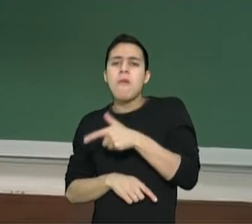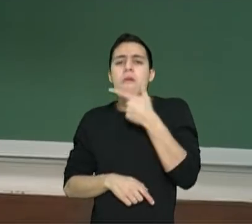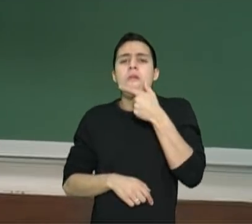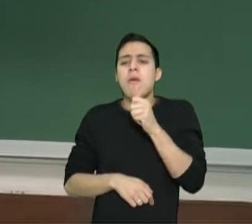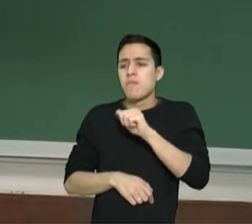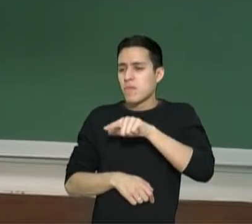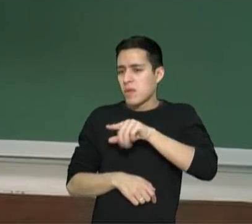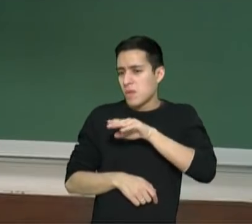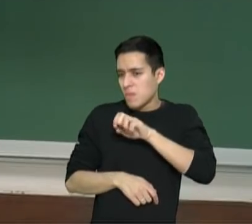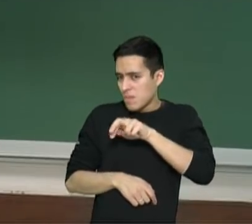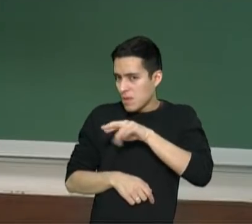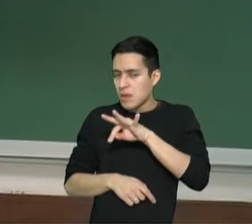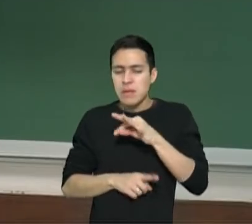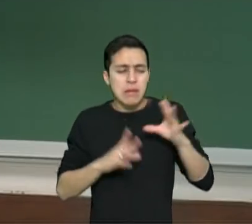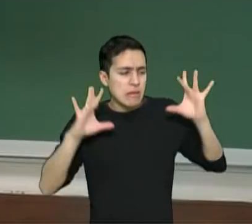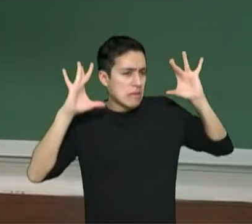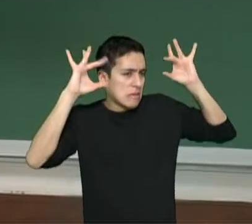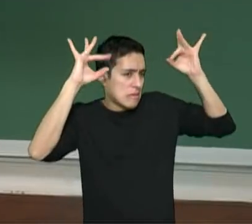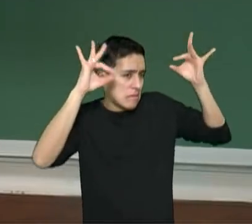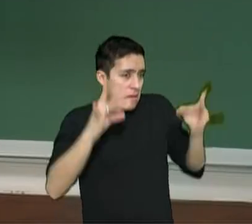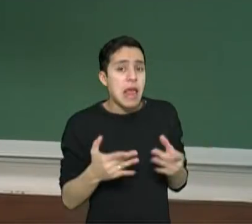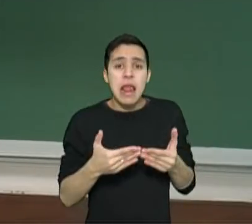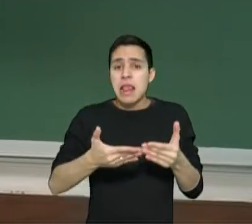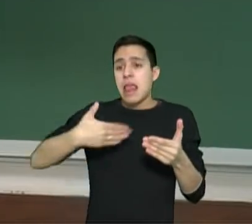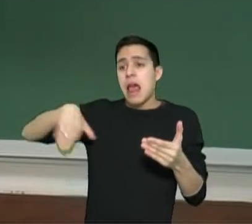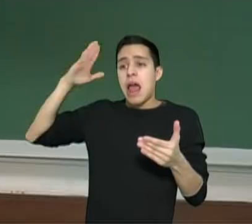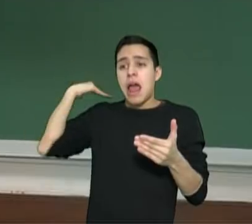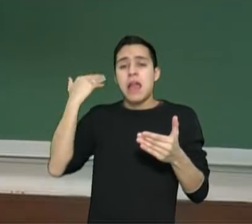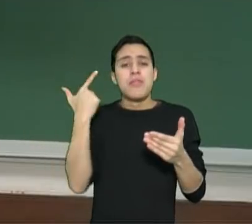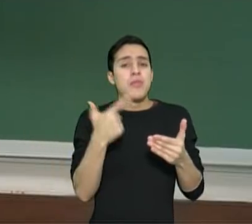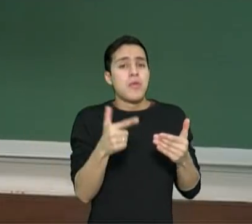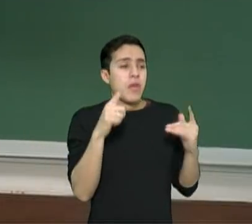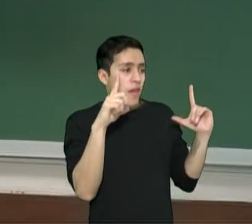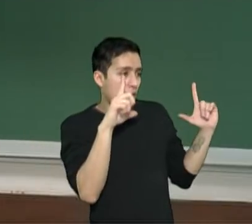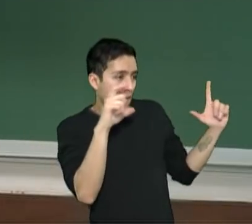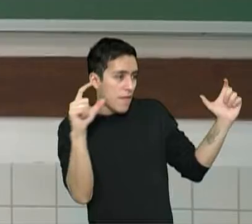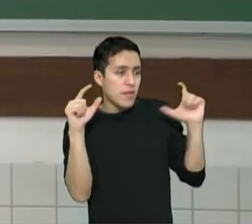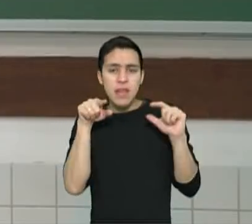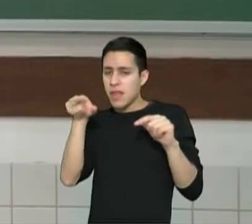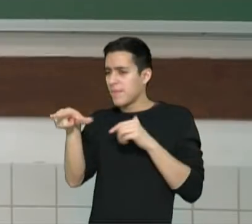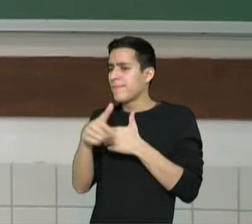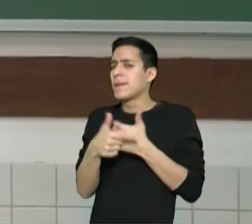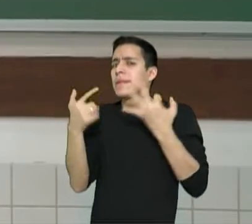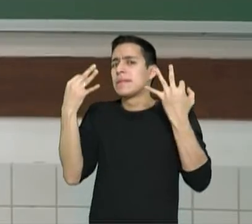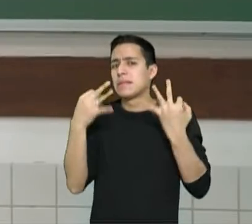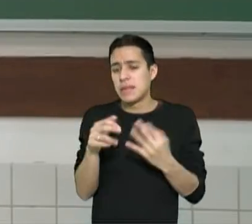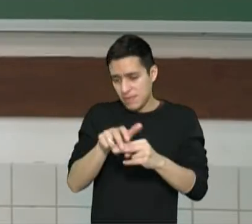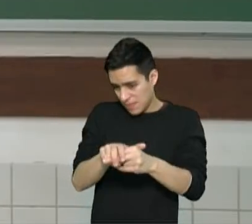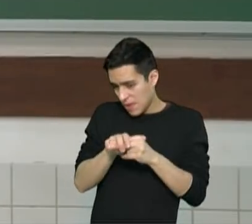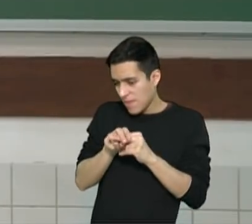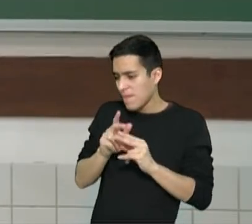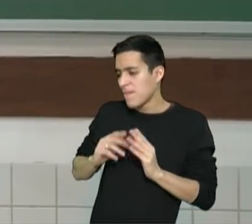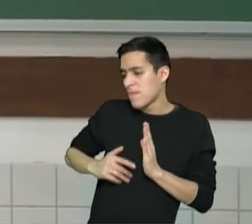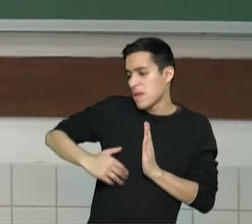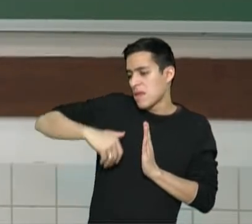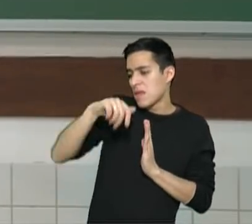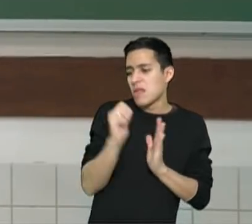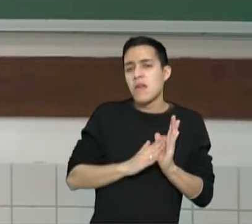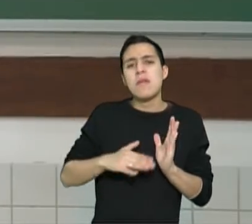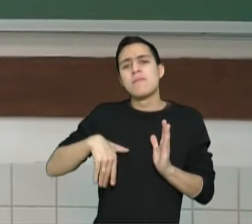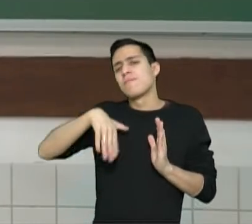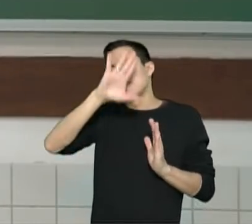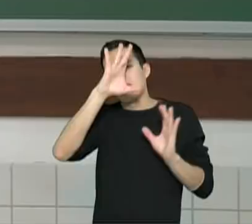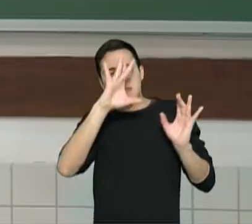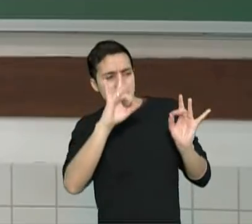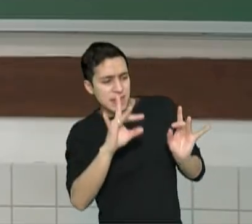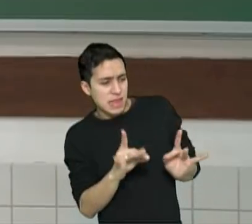né? Que mesmo não tendo a fotografia, ele fez esse papel, né? Através da sua pintura, ele retratou o máximo de